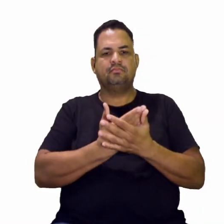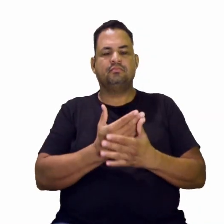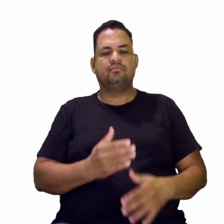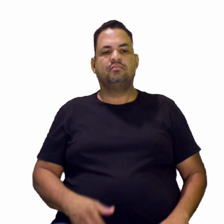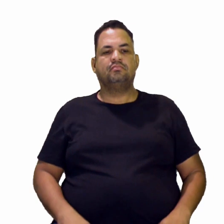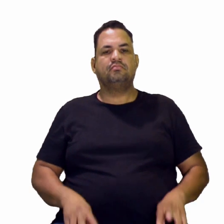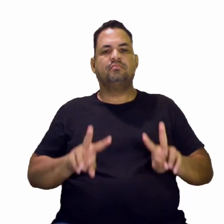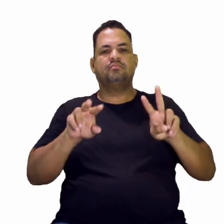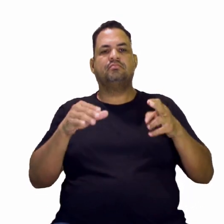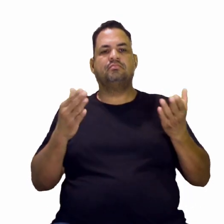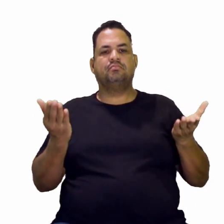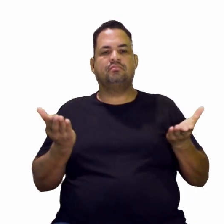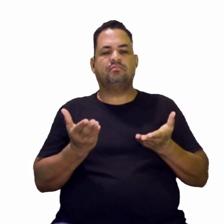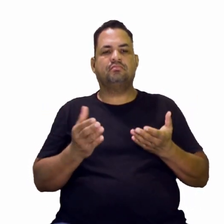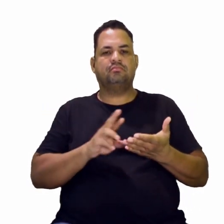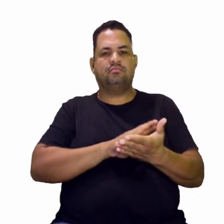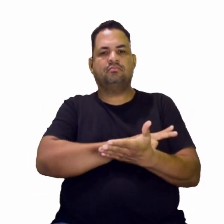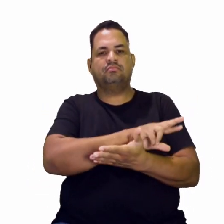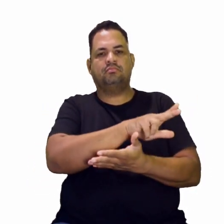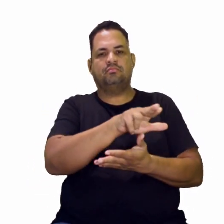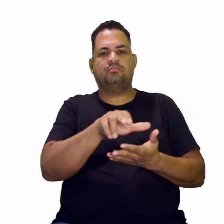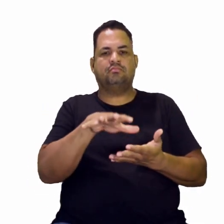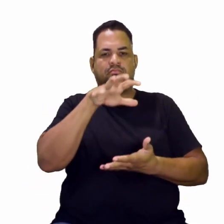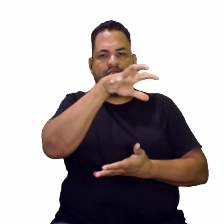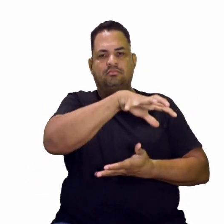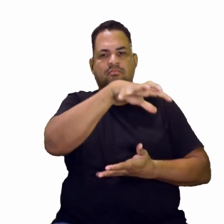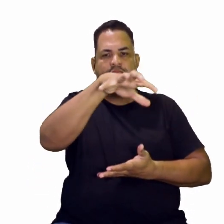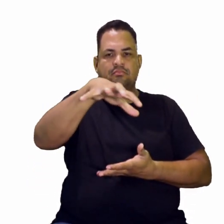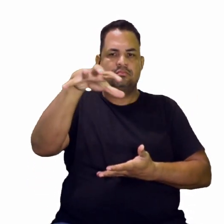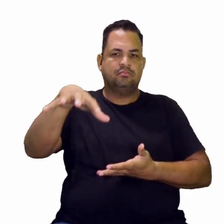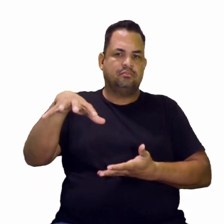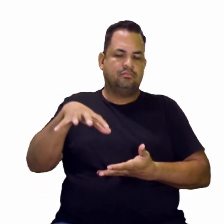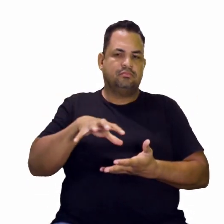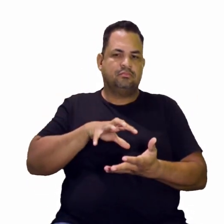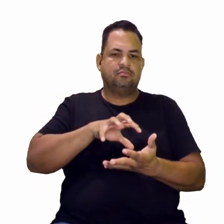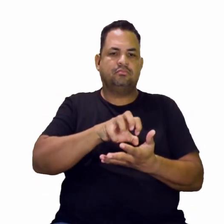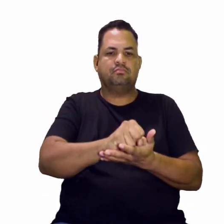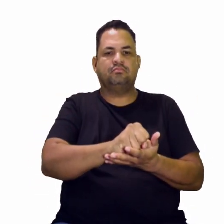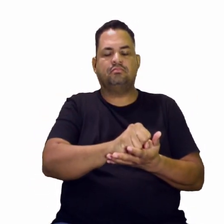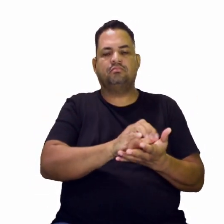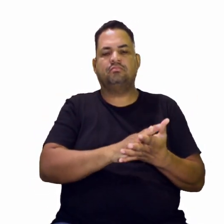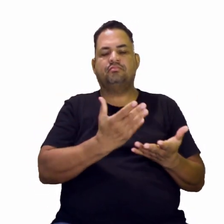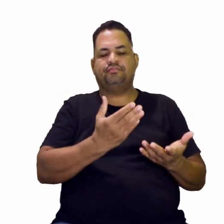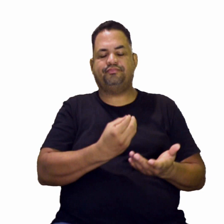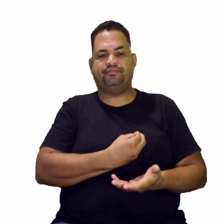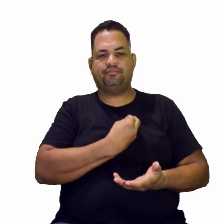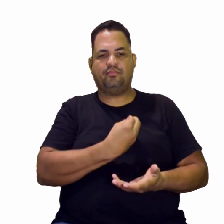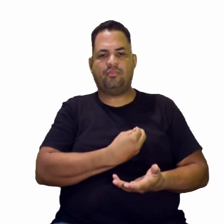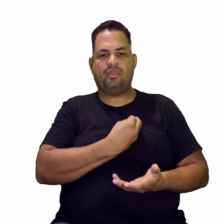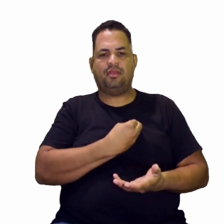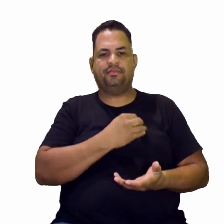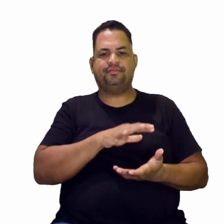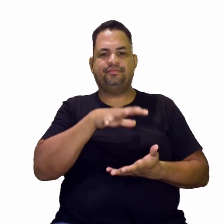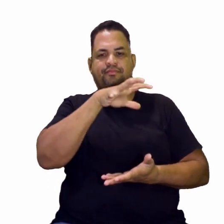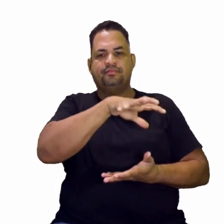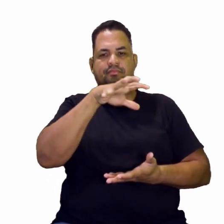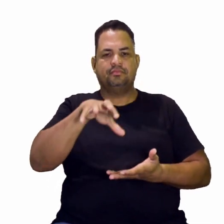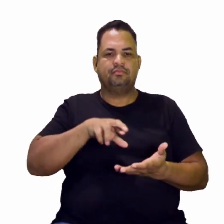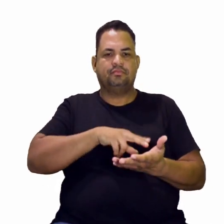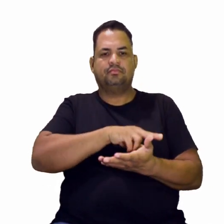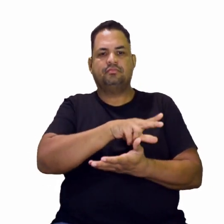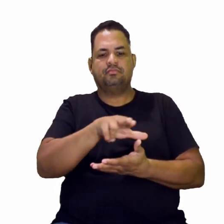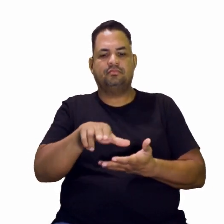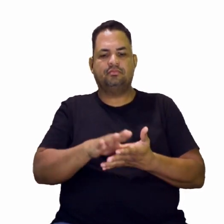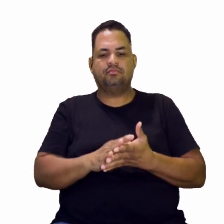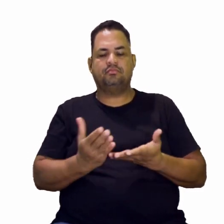ver o assunto: diversidade de ocupação dos seres vivos, ambientes